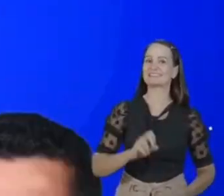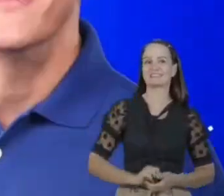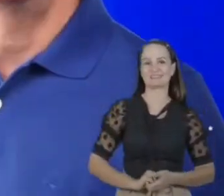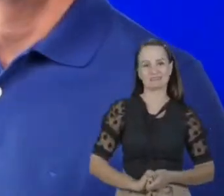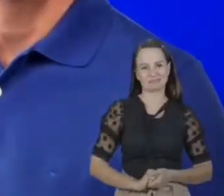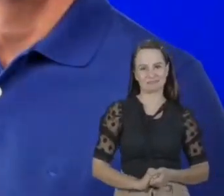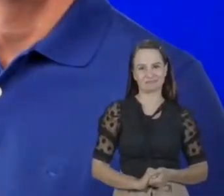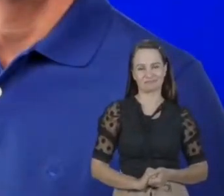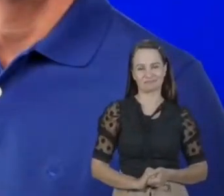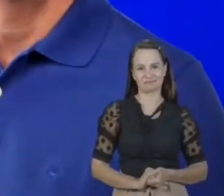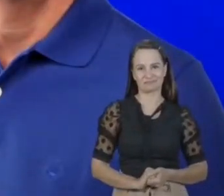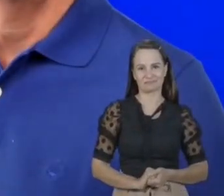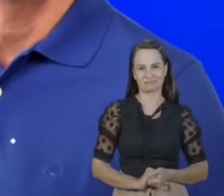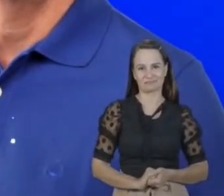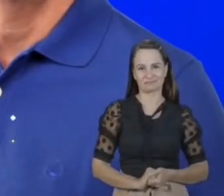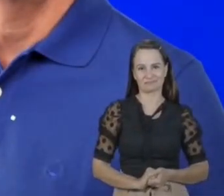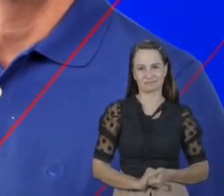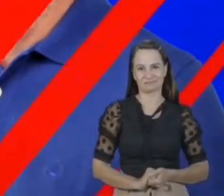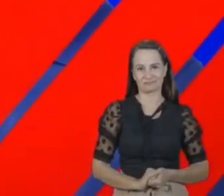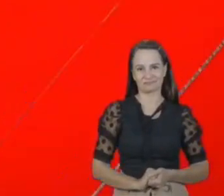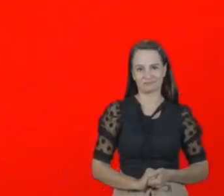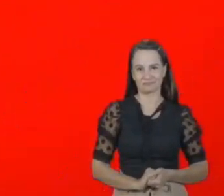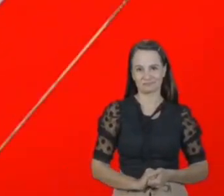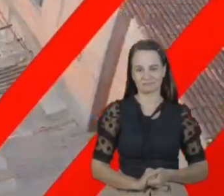é Antônio Doido 15.